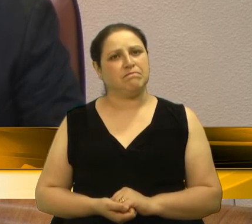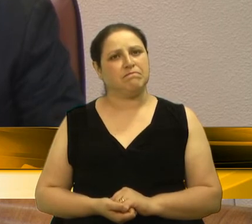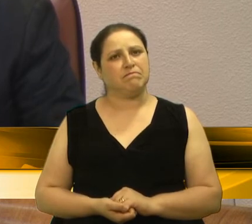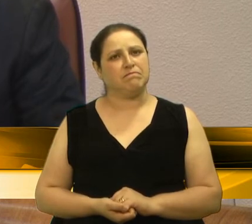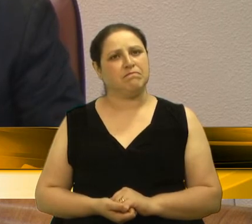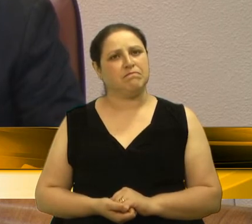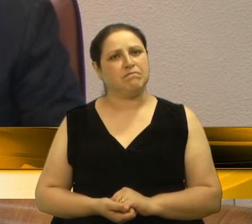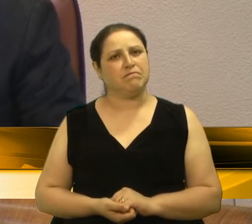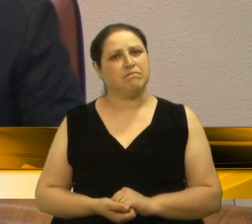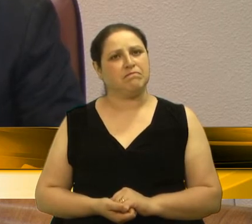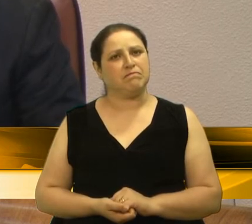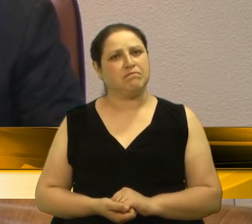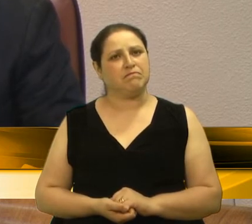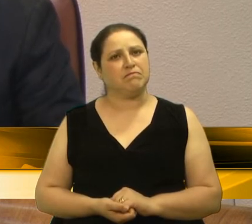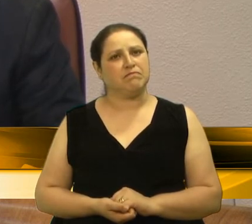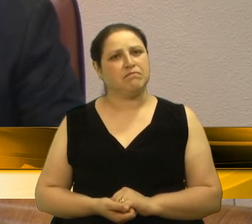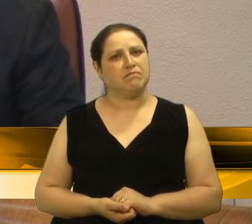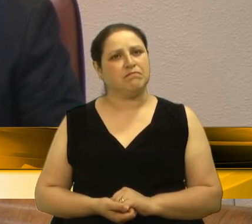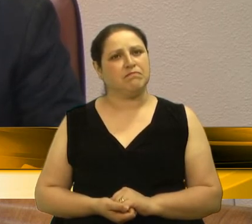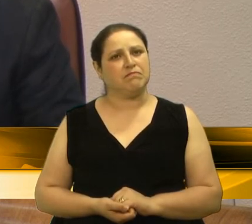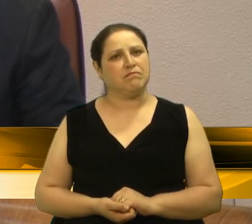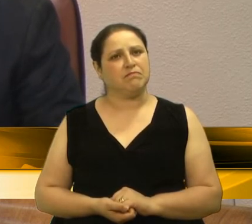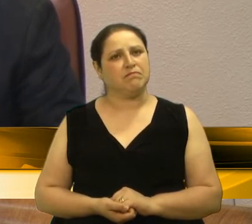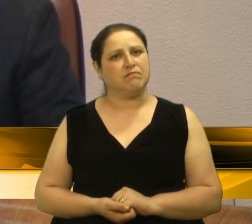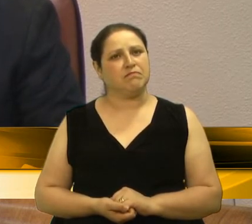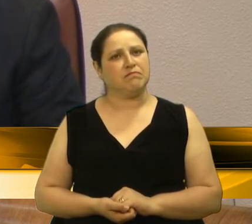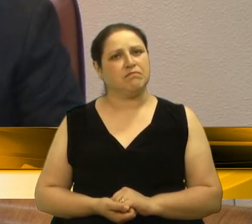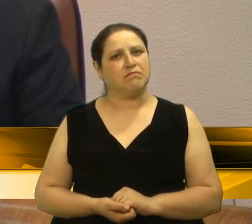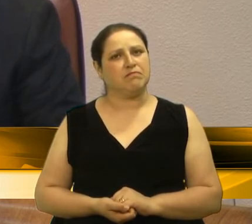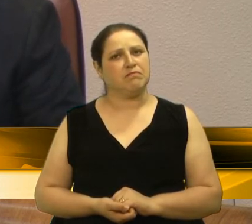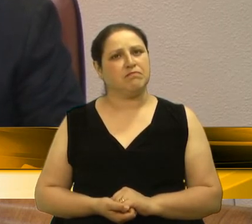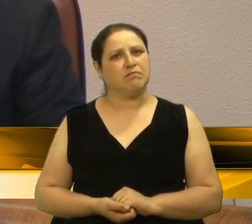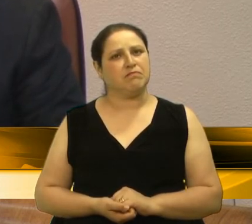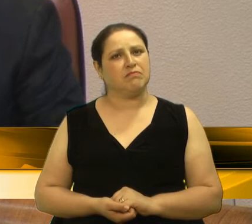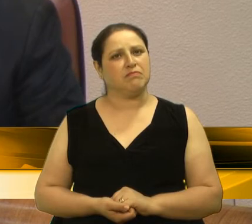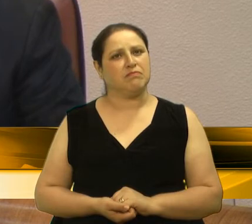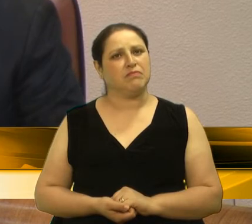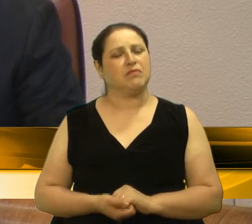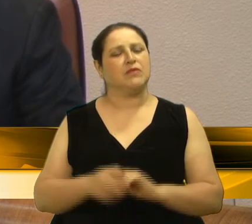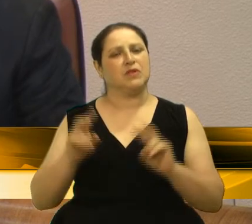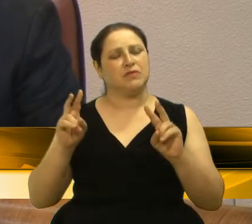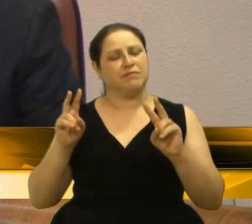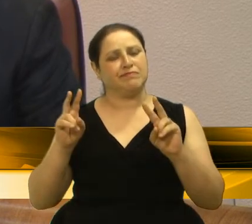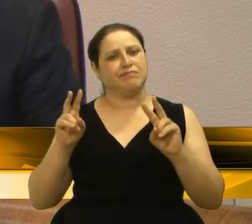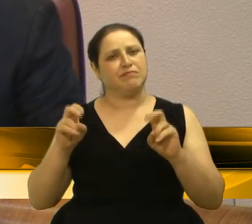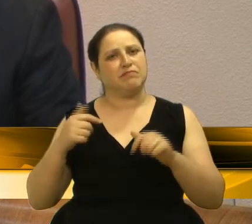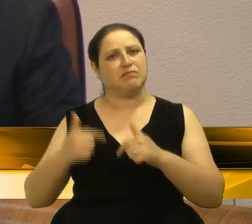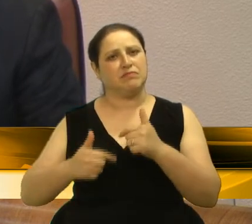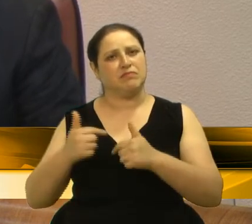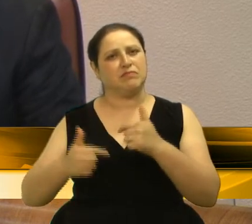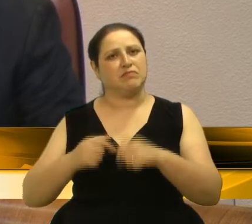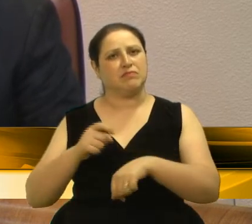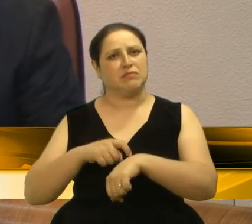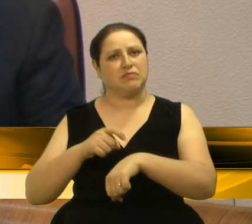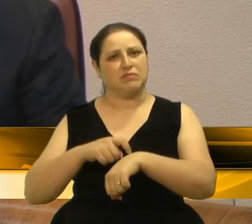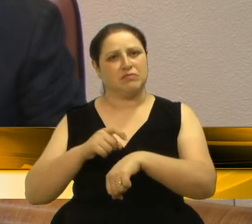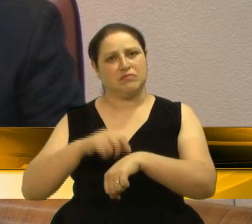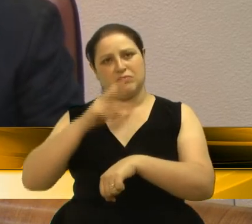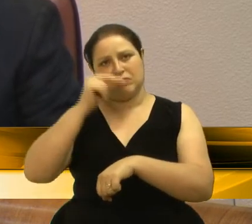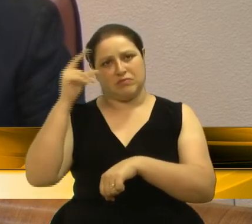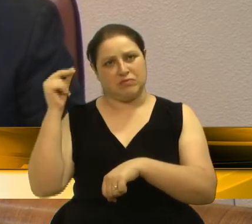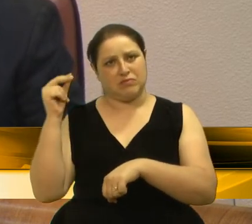pelas supostas práticas de infrações políticos-administrativas durante o exercício do seu mandato, alegando, em síntese, que